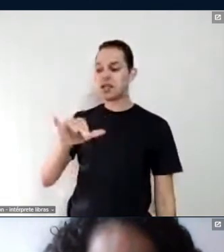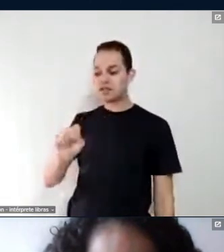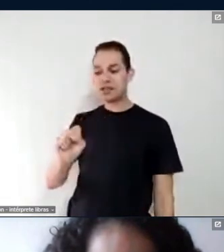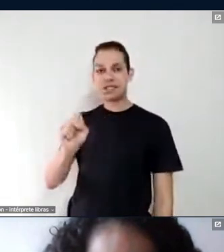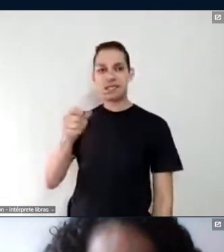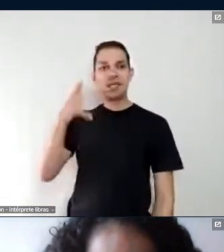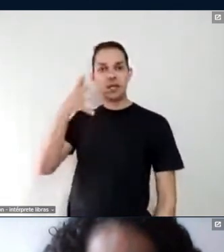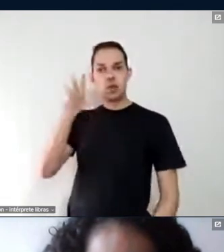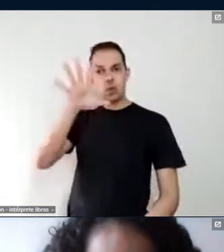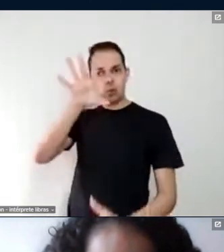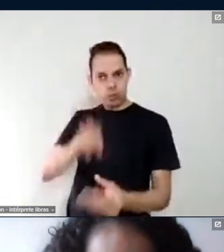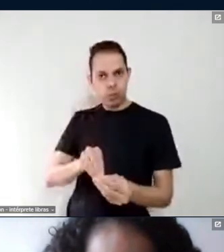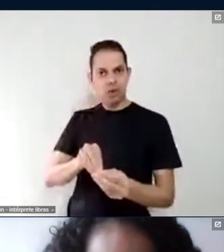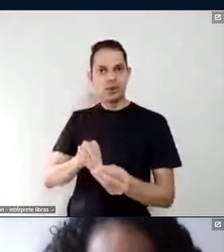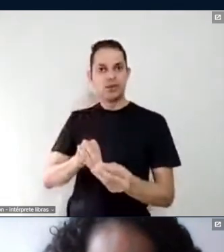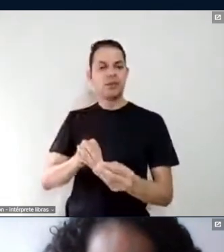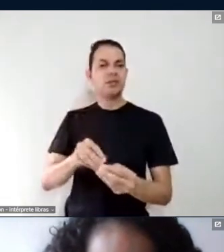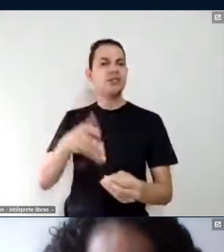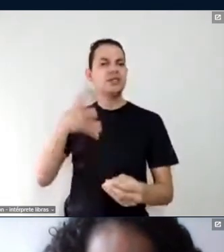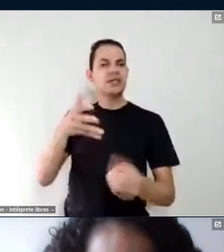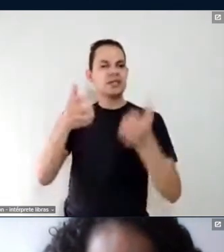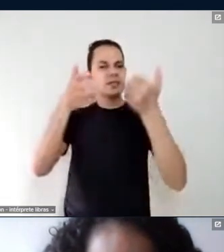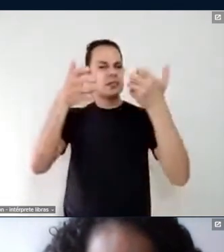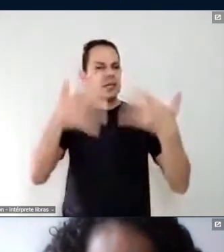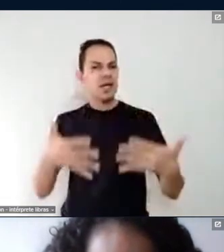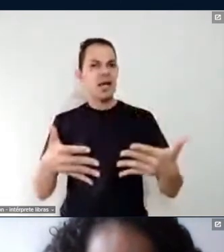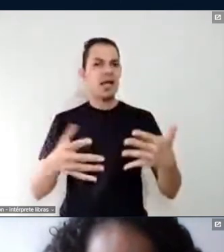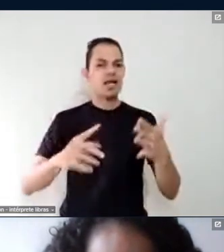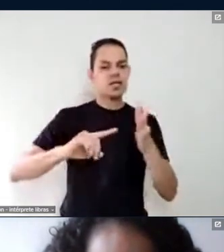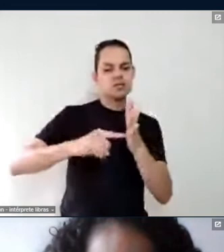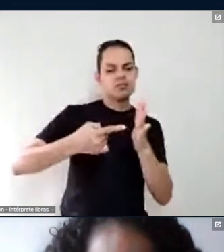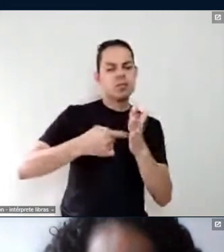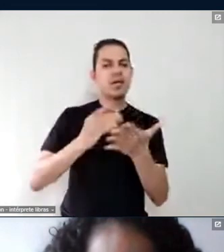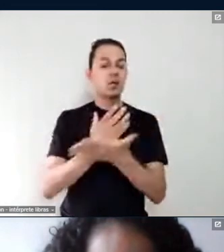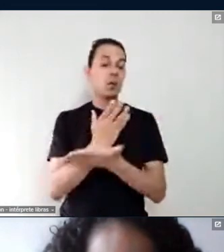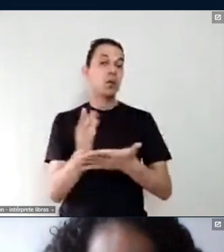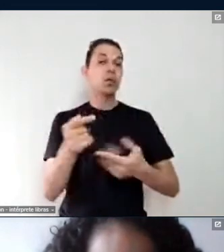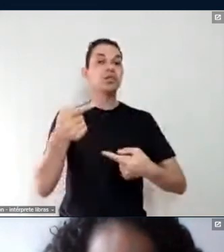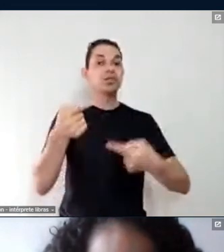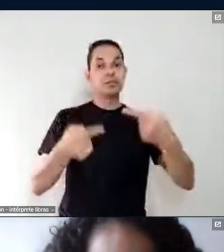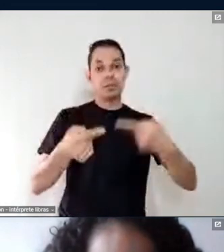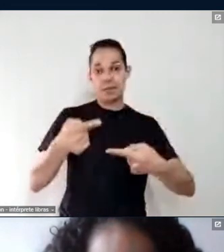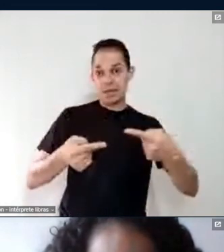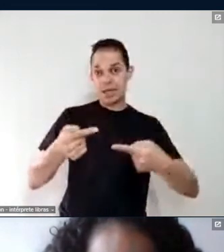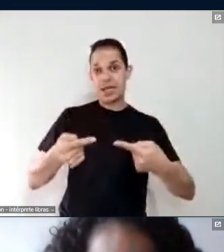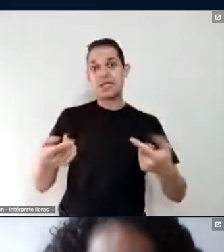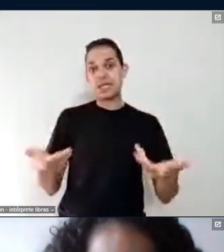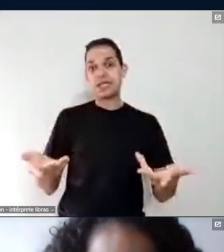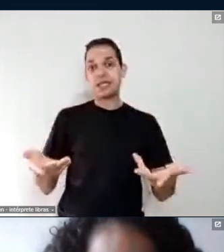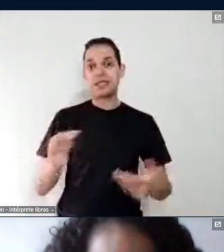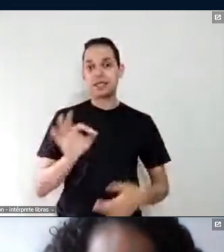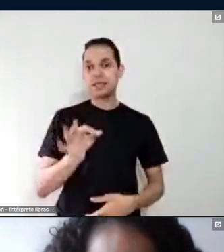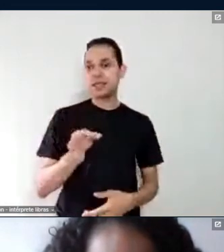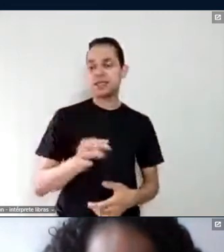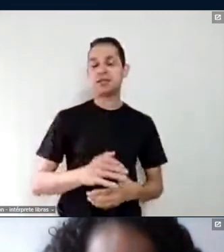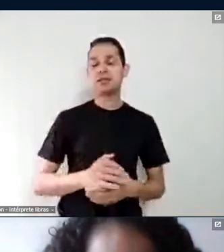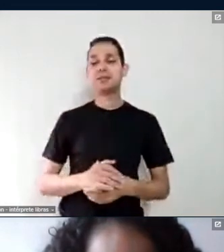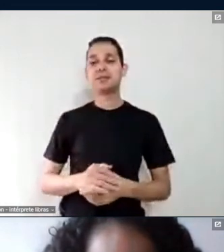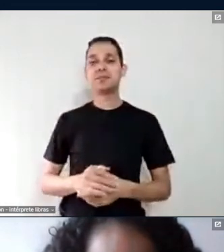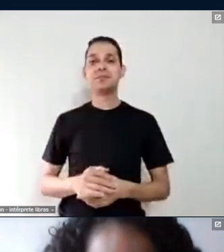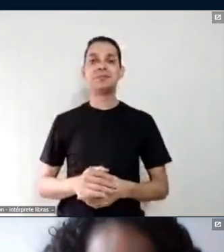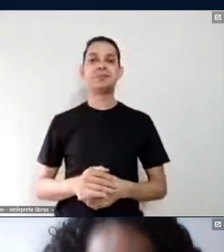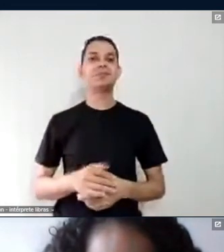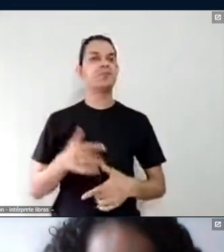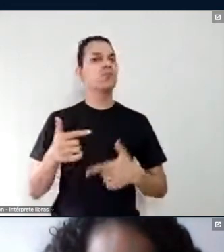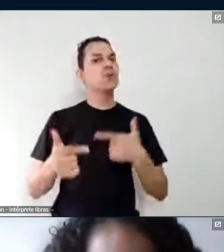levantar só um pontozinho assim de debate, eu acho que mereceria depois de um trabalho tão